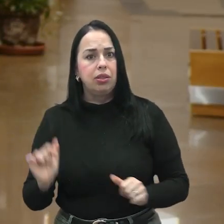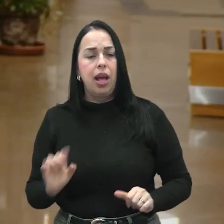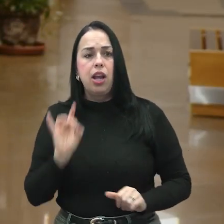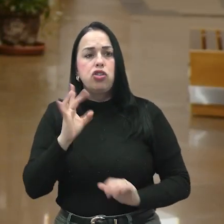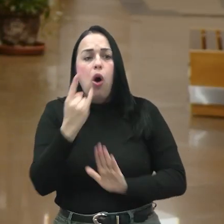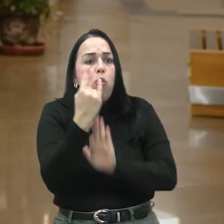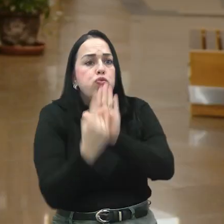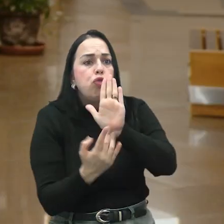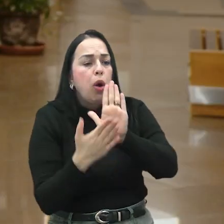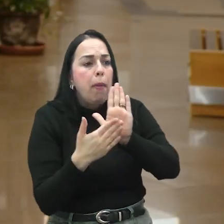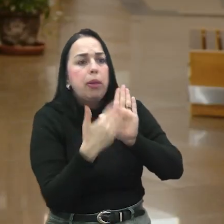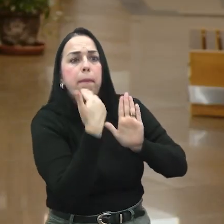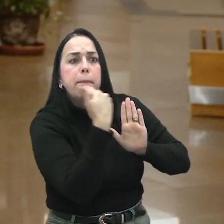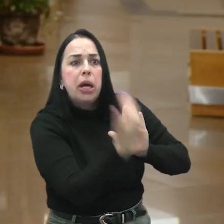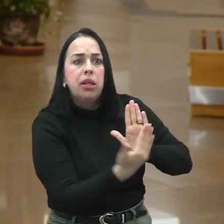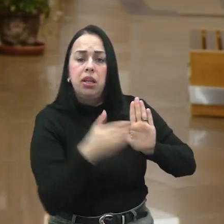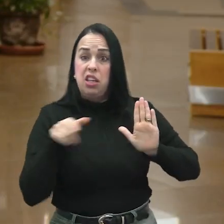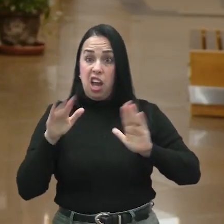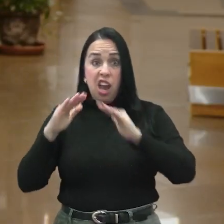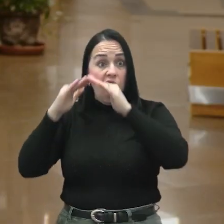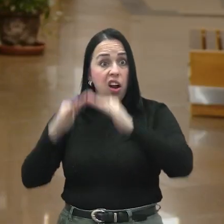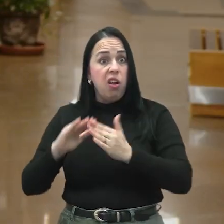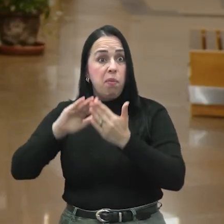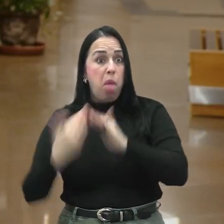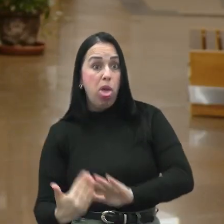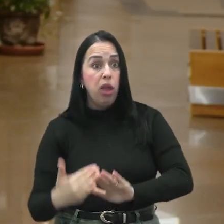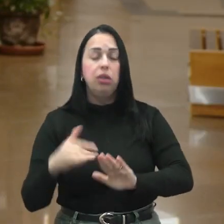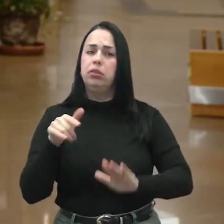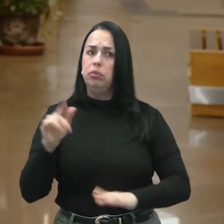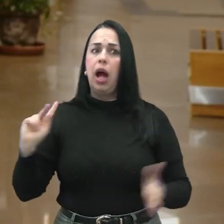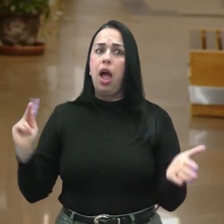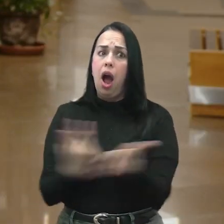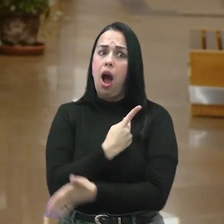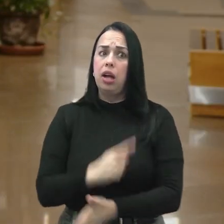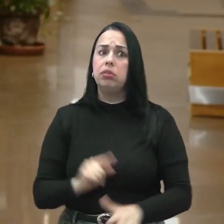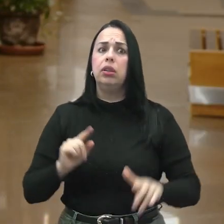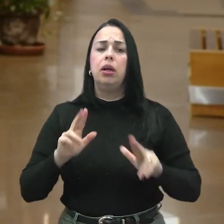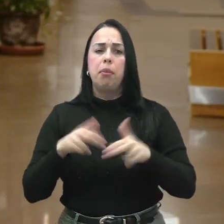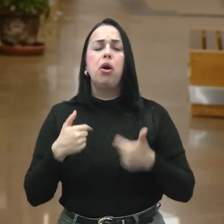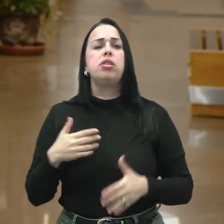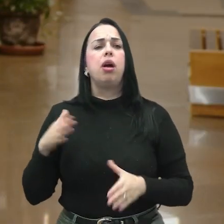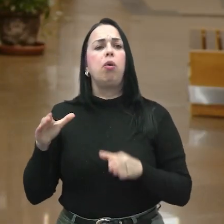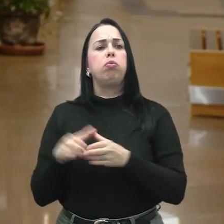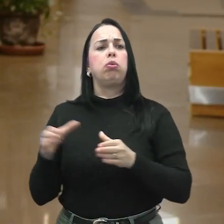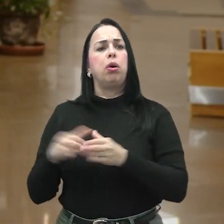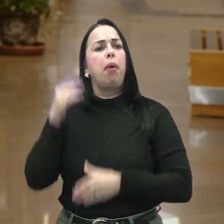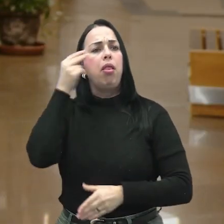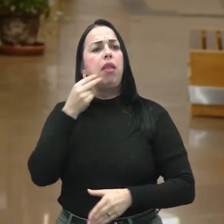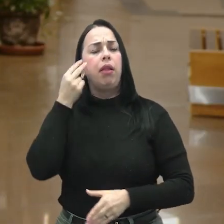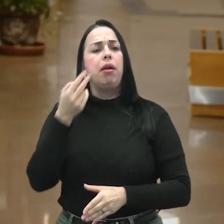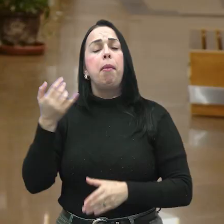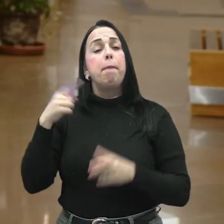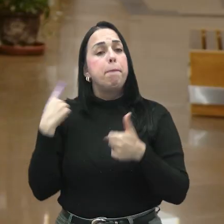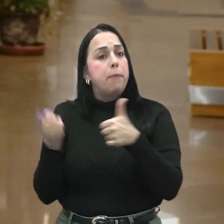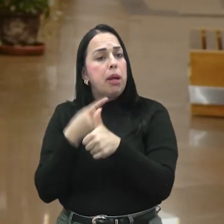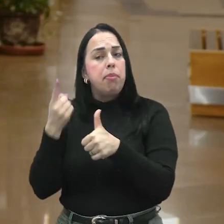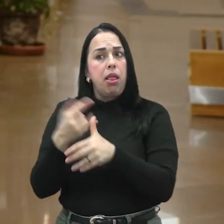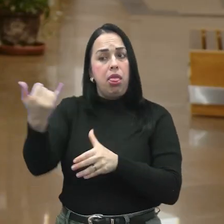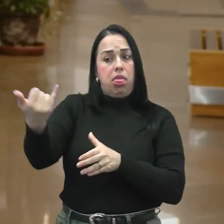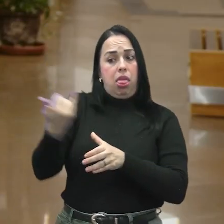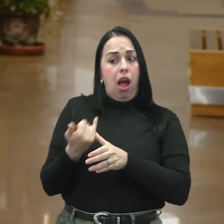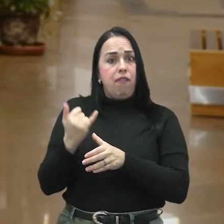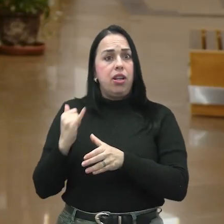apenas uma notificação e foram demolir, isso está errado, tá? Então a comissão quer ser avisada